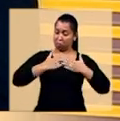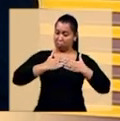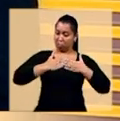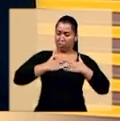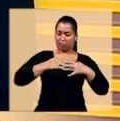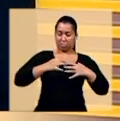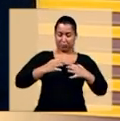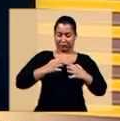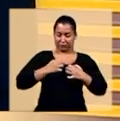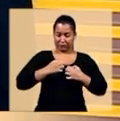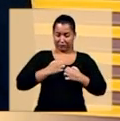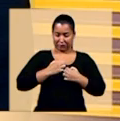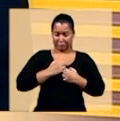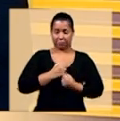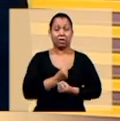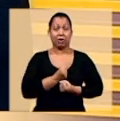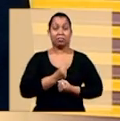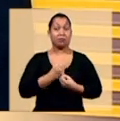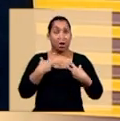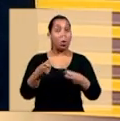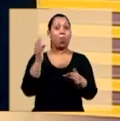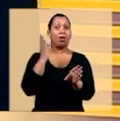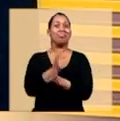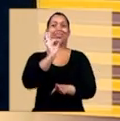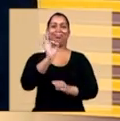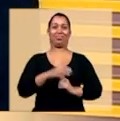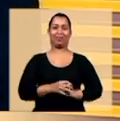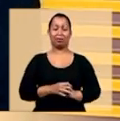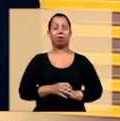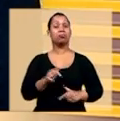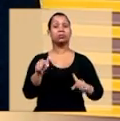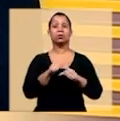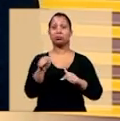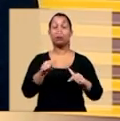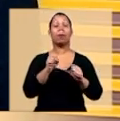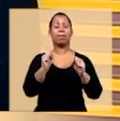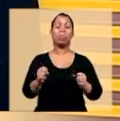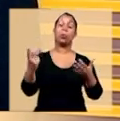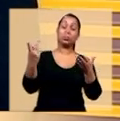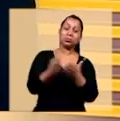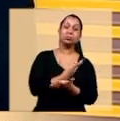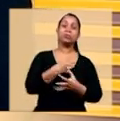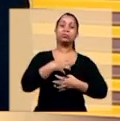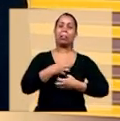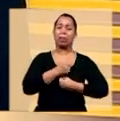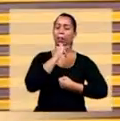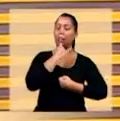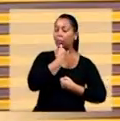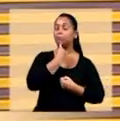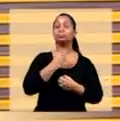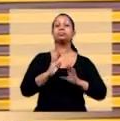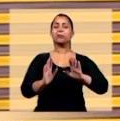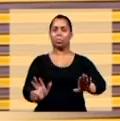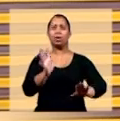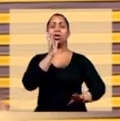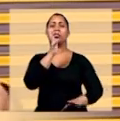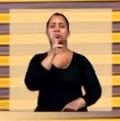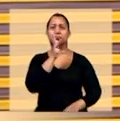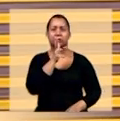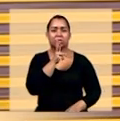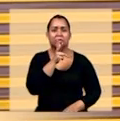Né? Isso vai te fazendo um mal muito grande. Você não identifica que às vezes é isso. E o teu trabalho pode estar te causando essa dor. Às vezes a pessoa